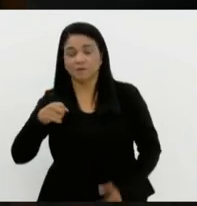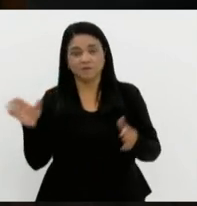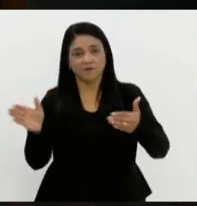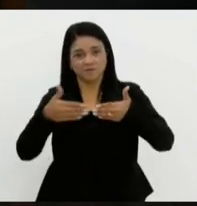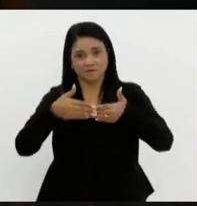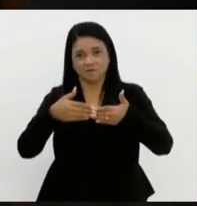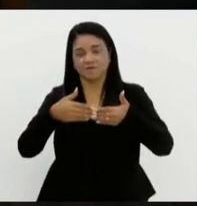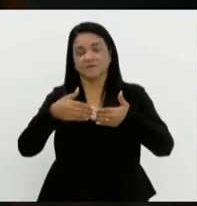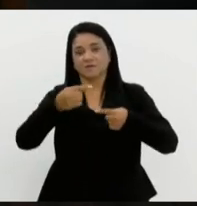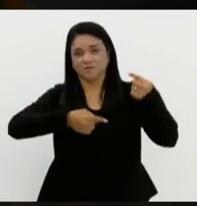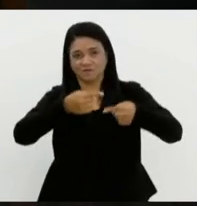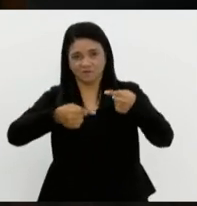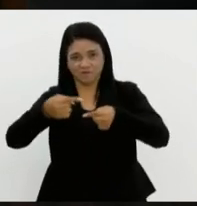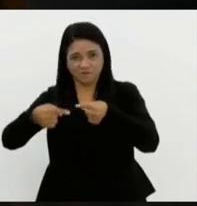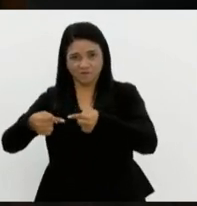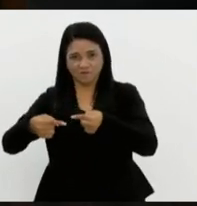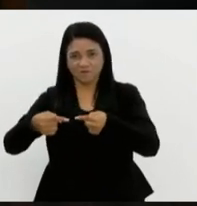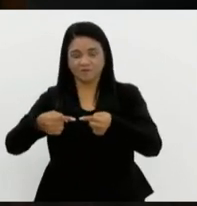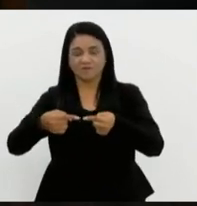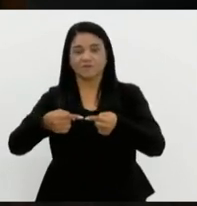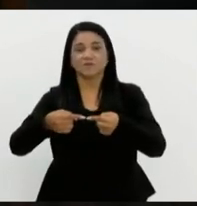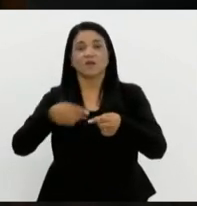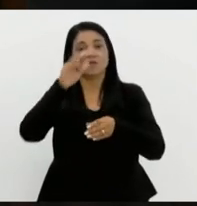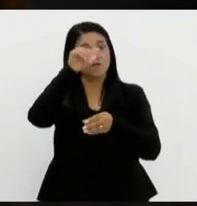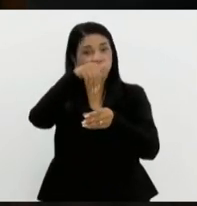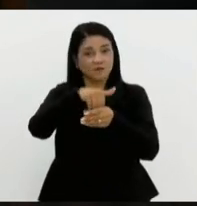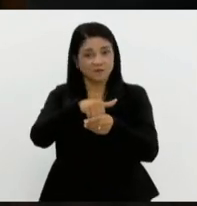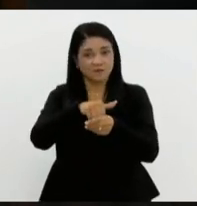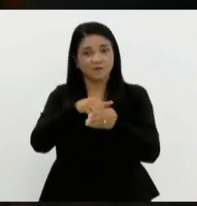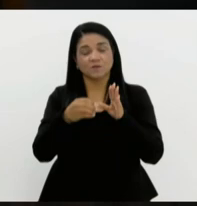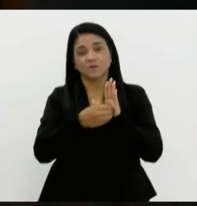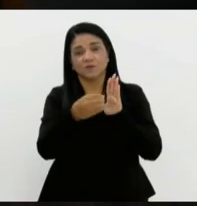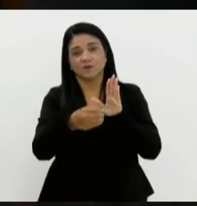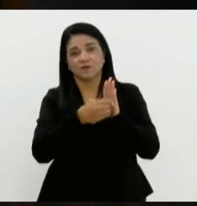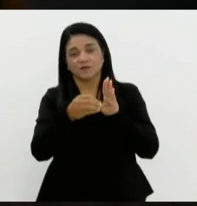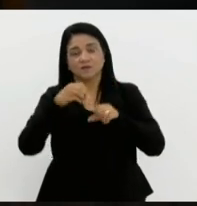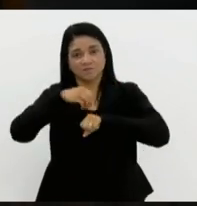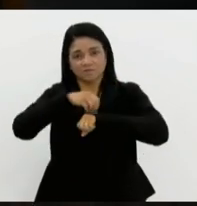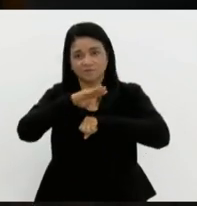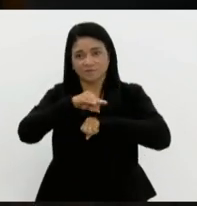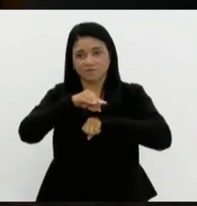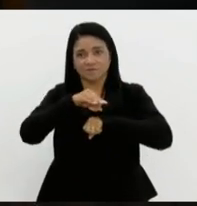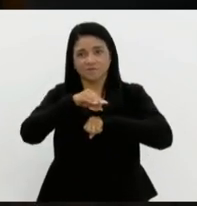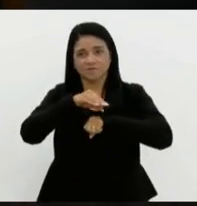discutir, encerrada a discussão. Em votação, parecer da Comissão de Indicações...